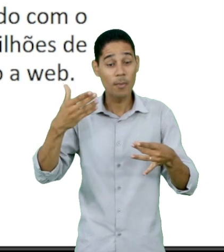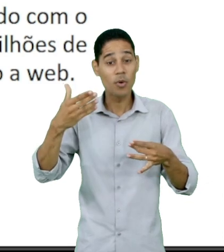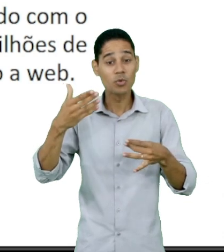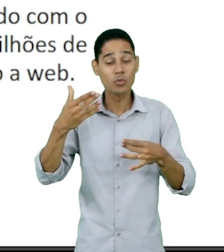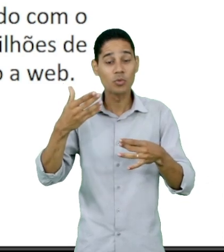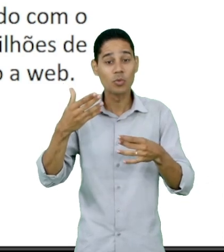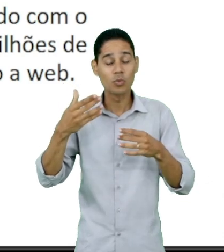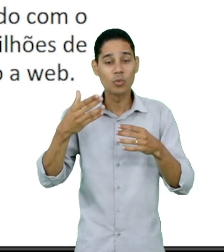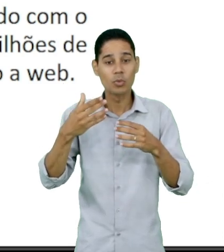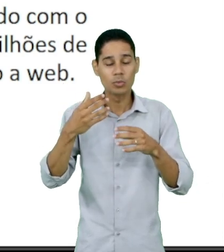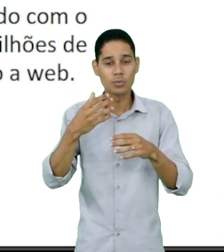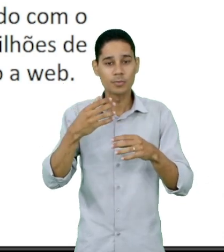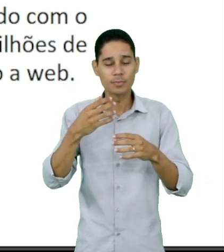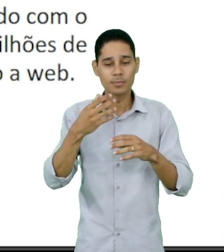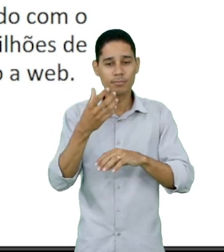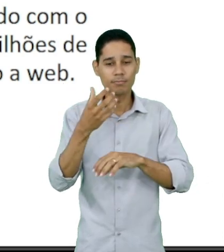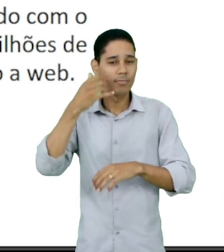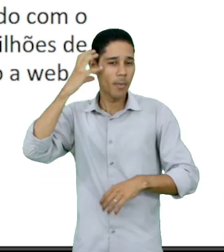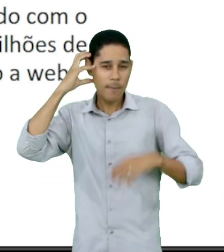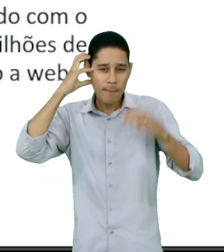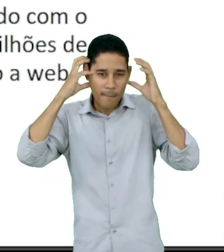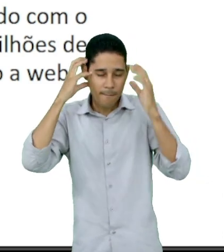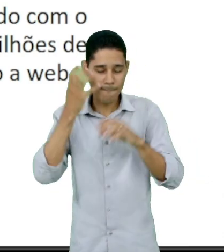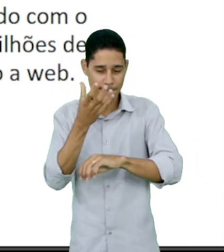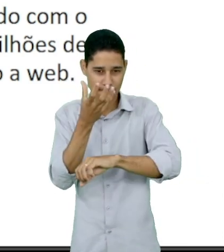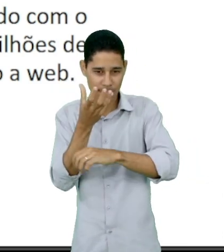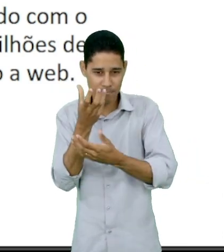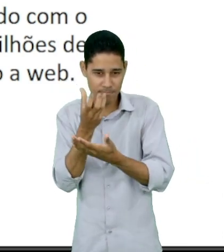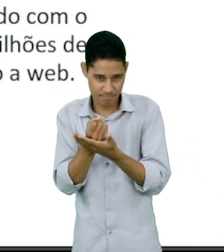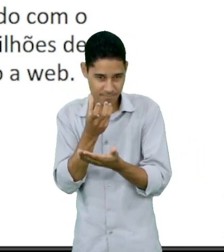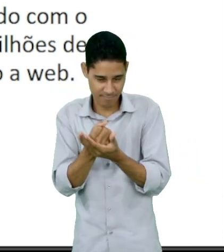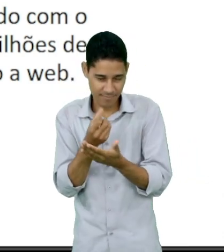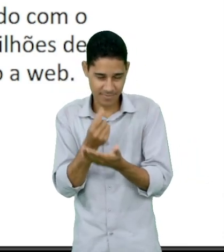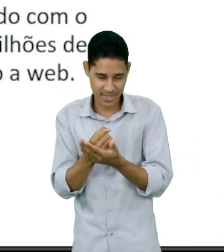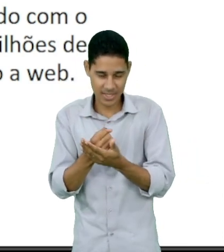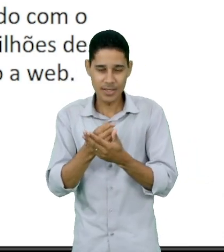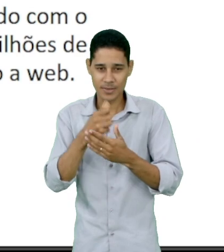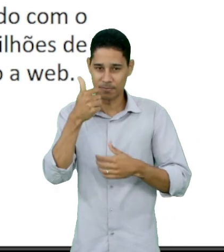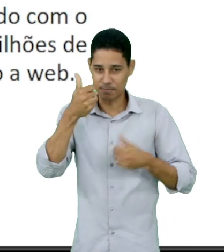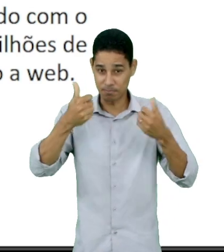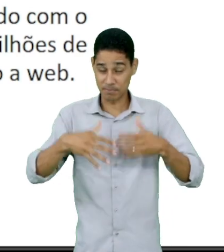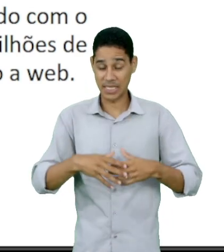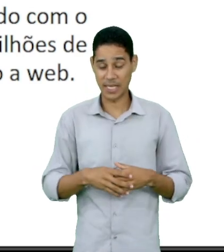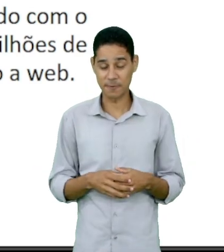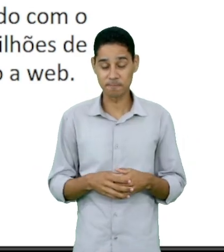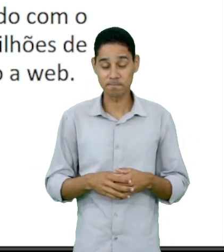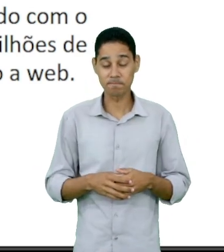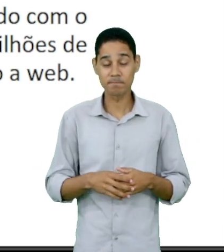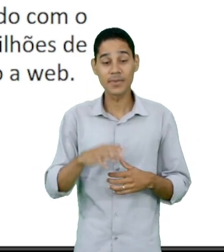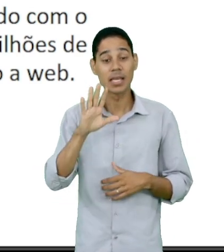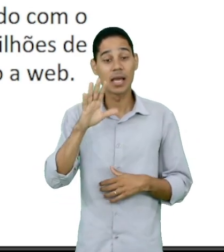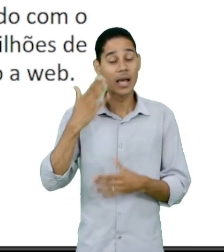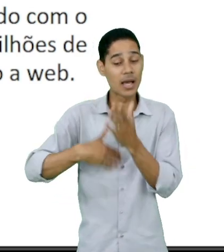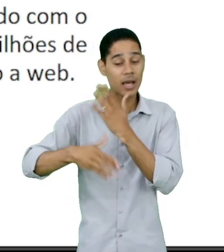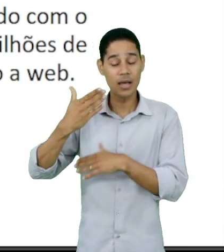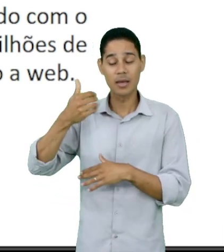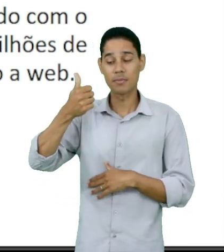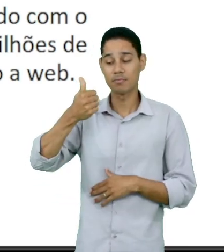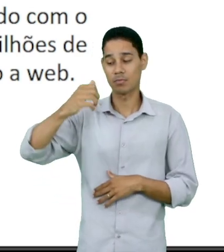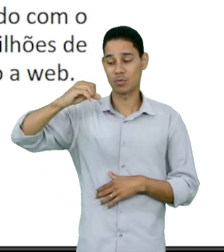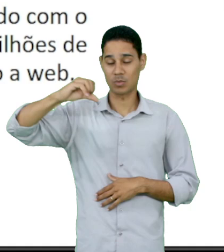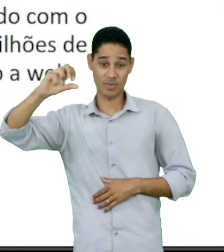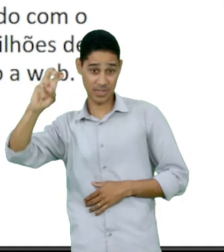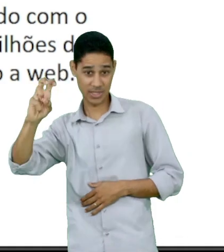tá? Mas daqui a pouco eu trago uma palhinha sobre esse assunto aqui para vocês. Então, assim, em 1995, aqui no Brasil, começou